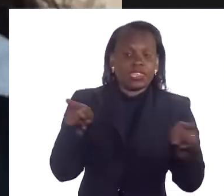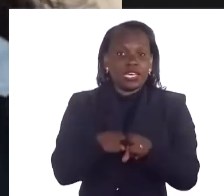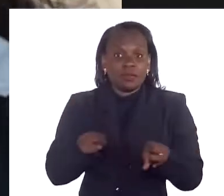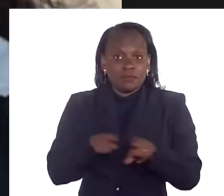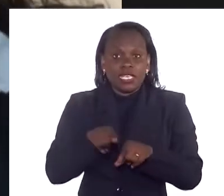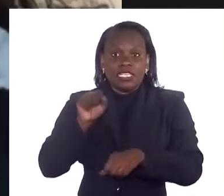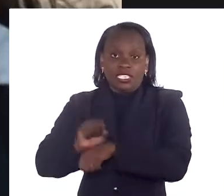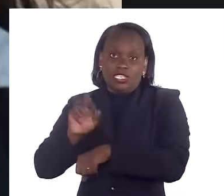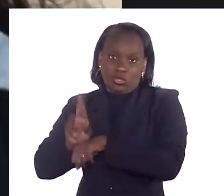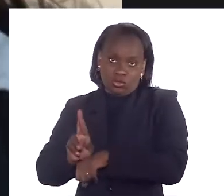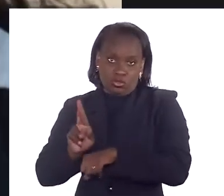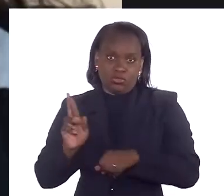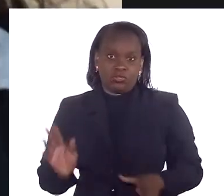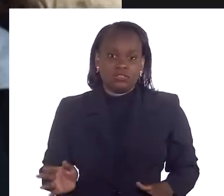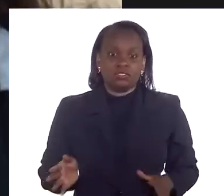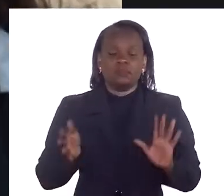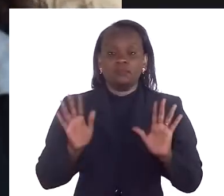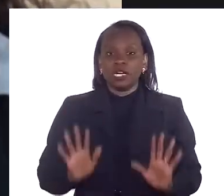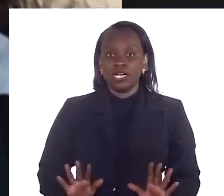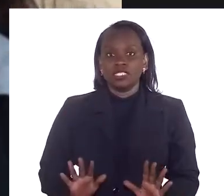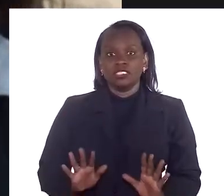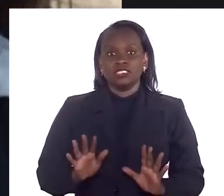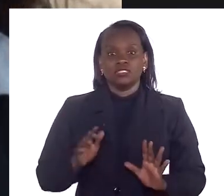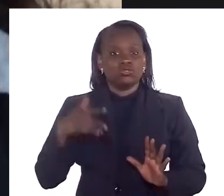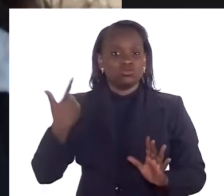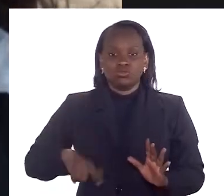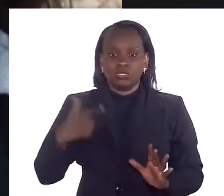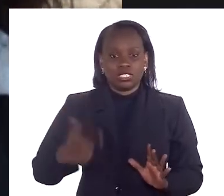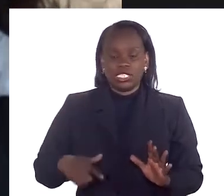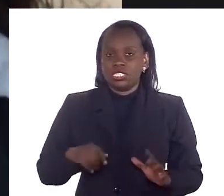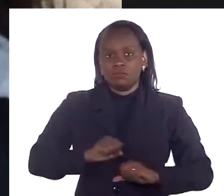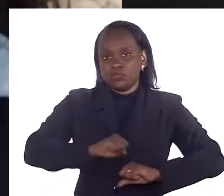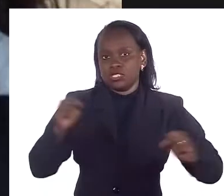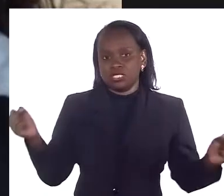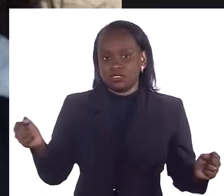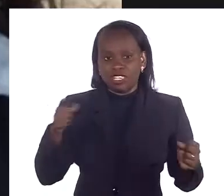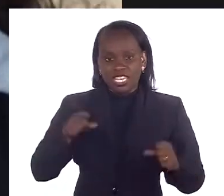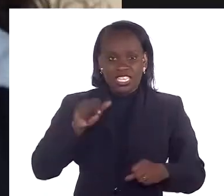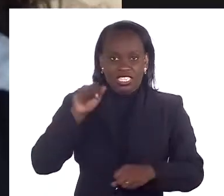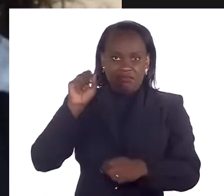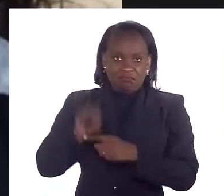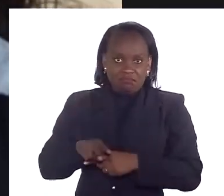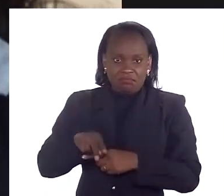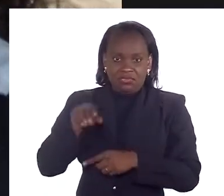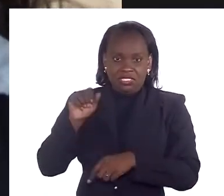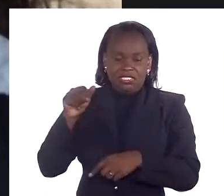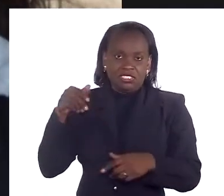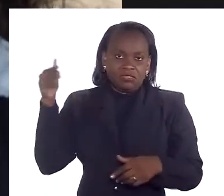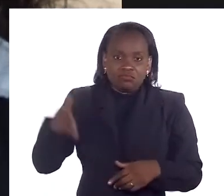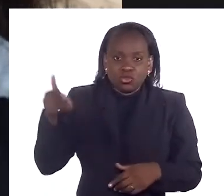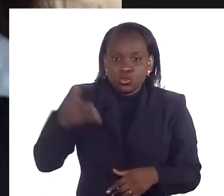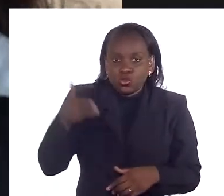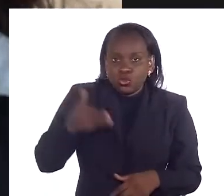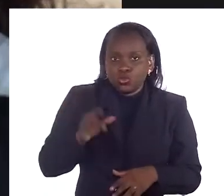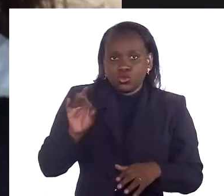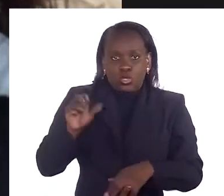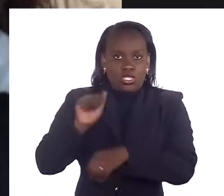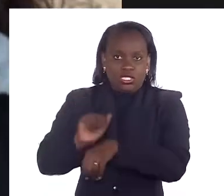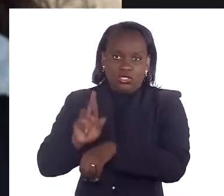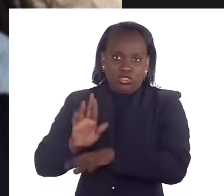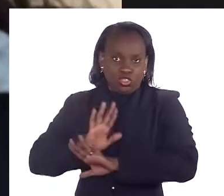e também na sala de recursos, mas não existe essa possibilidade dele estar matriculado,